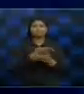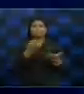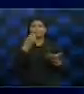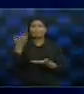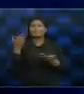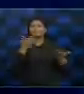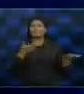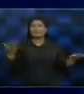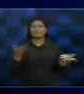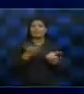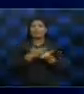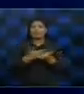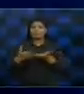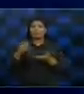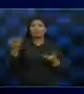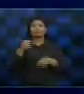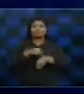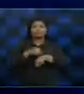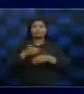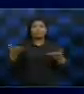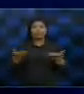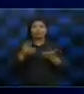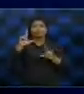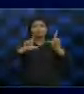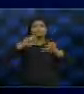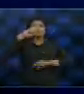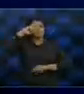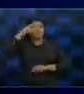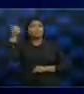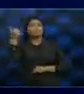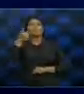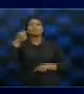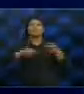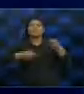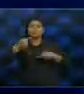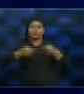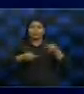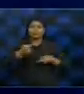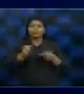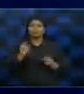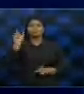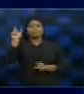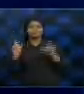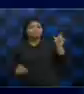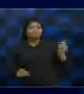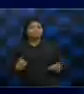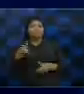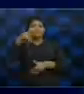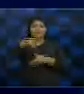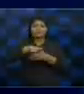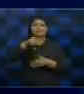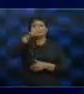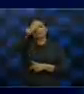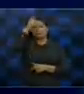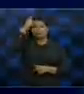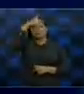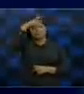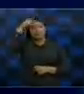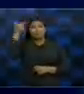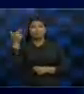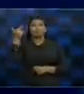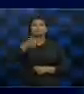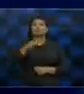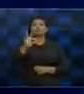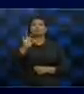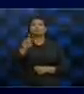bem-vindos. Começa agora, ao vivo pela Band Amazonas, o primeiro debate na TV entre os candidatos à Prefeitura de Manaus no segundo turno